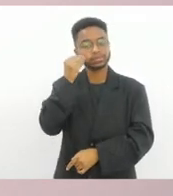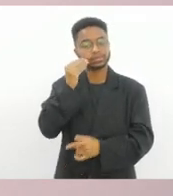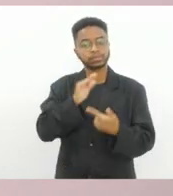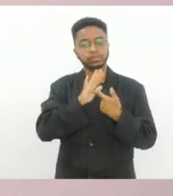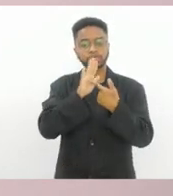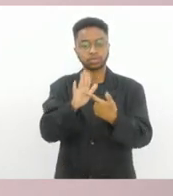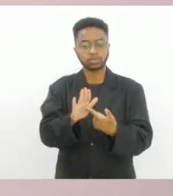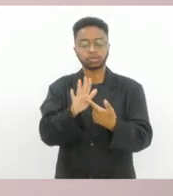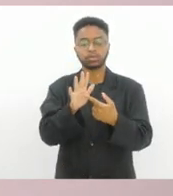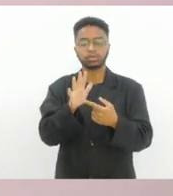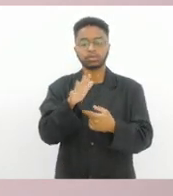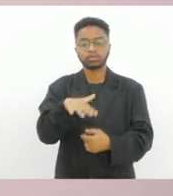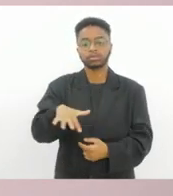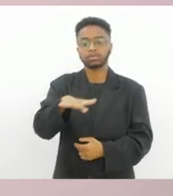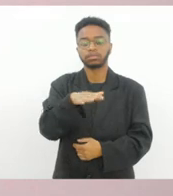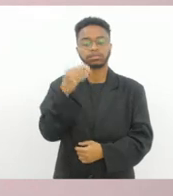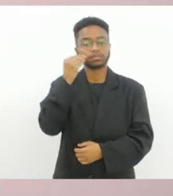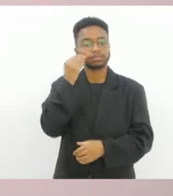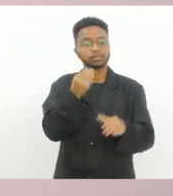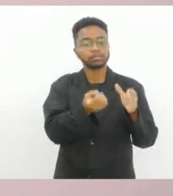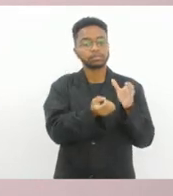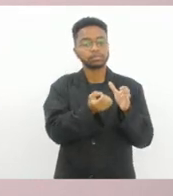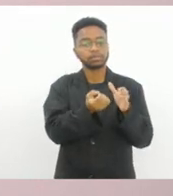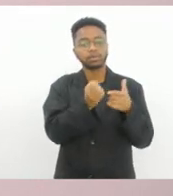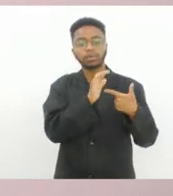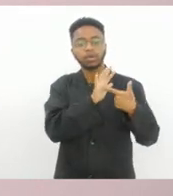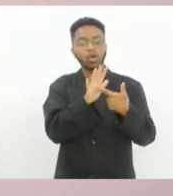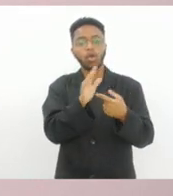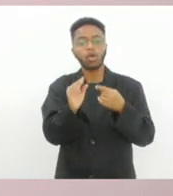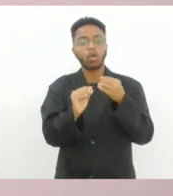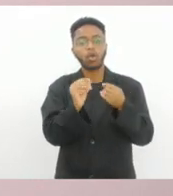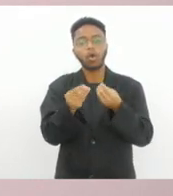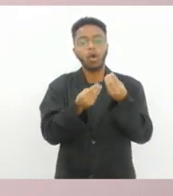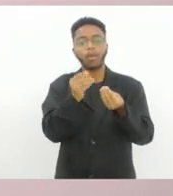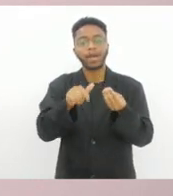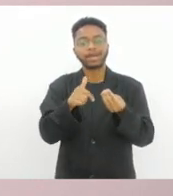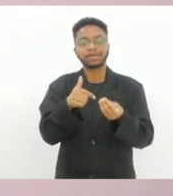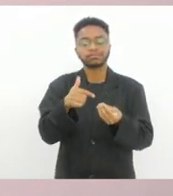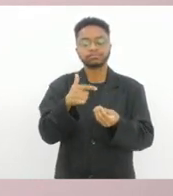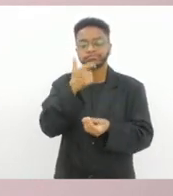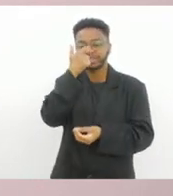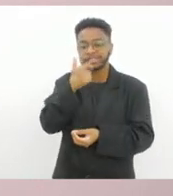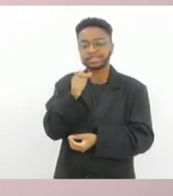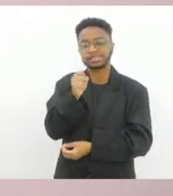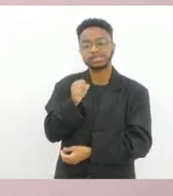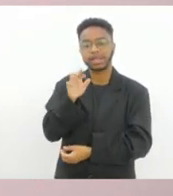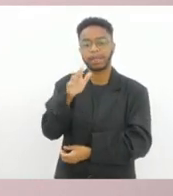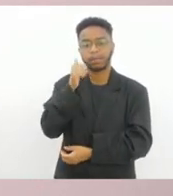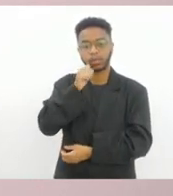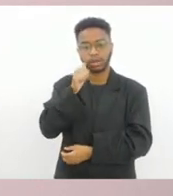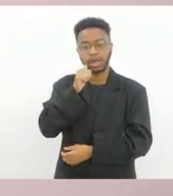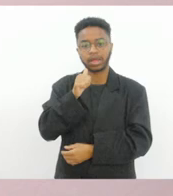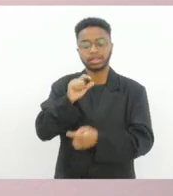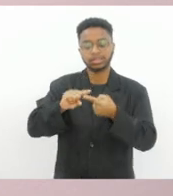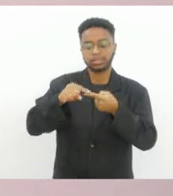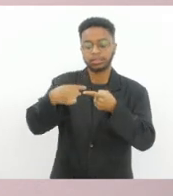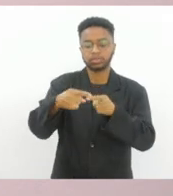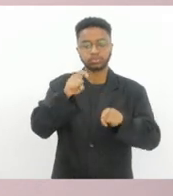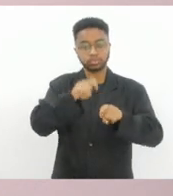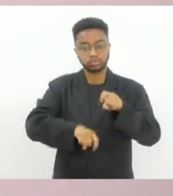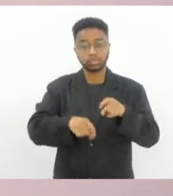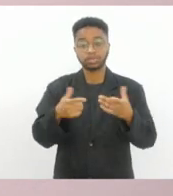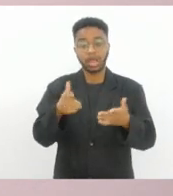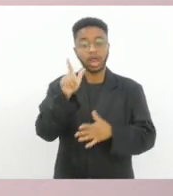esse espaço de uma certa produção de ser mulher a partir do estupro. Então, a lógica do estupro ela é uma lógica